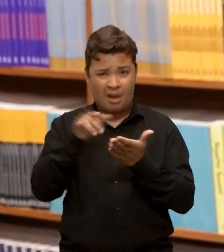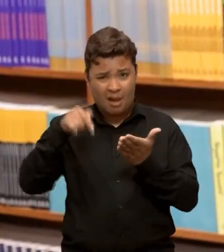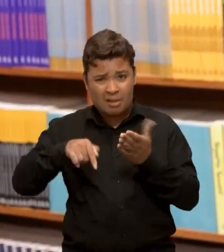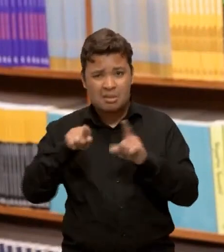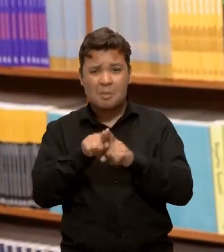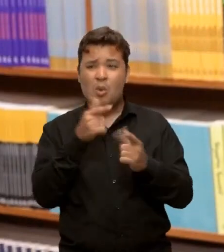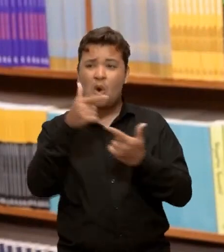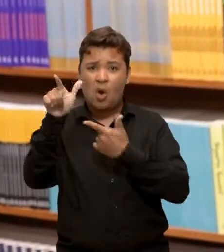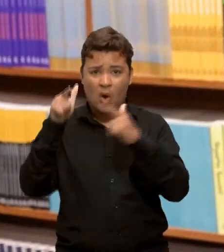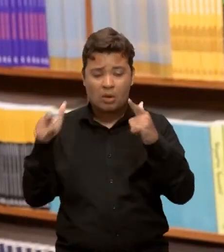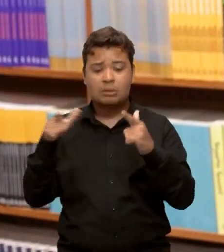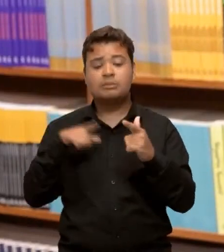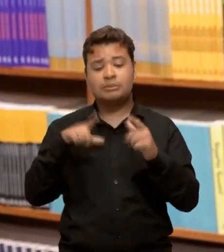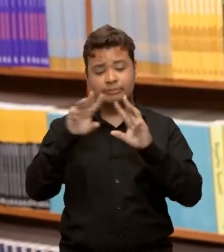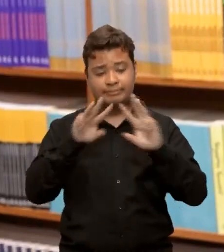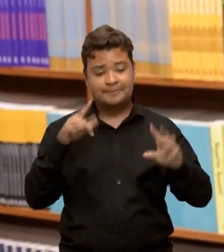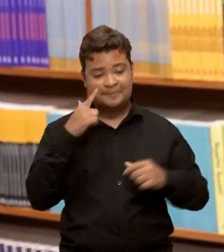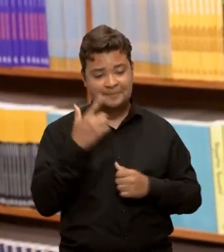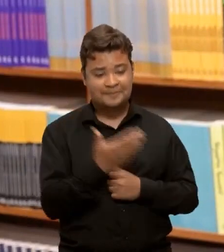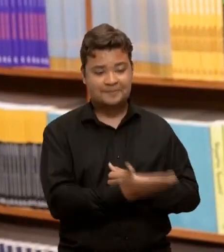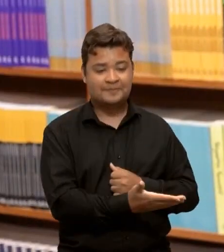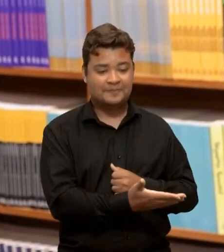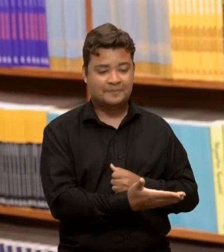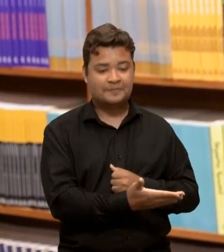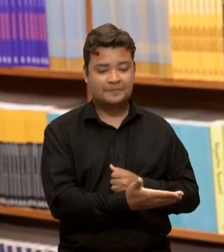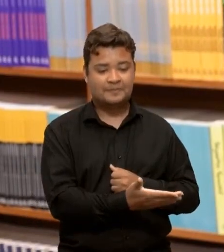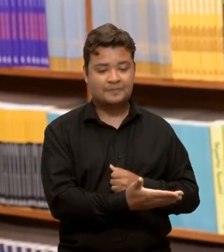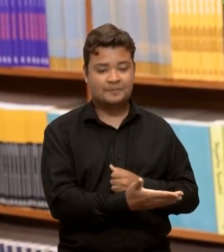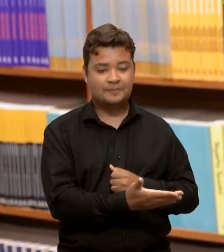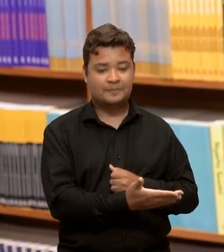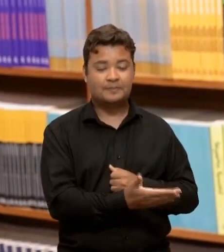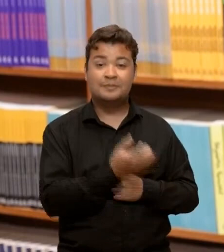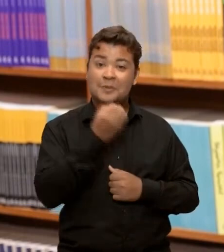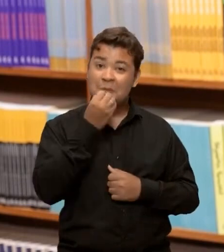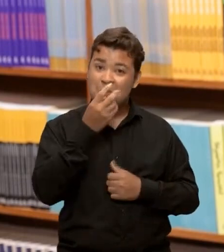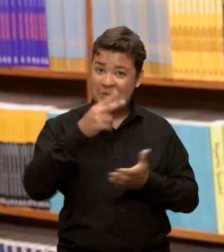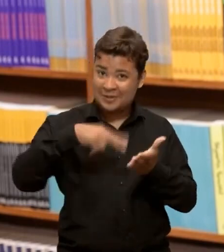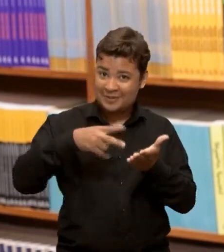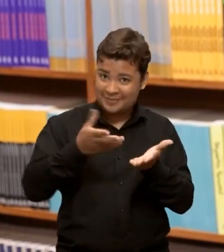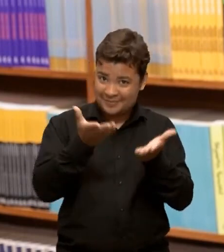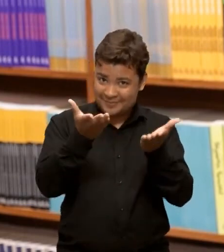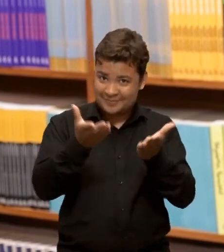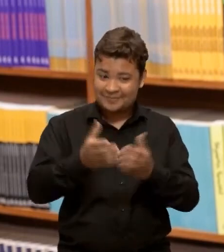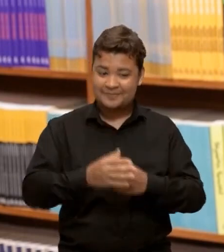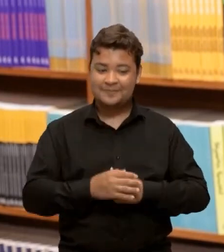estão disponíveis em editora.ufg.br. Boa leitura!